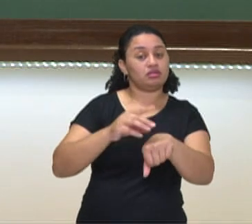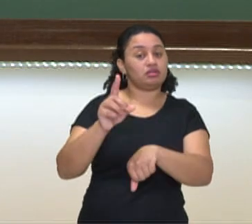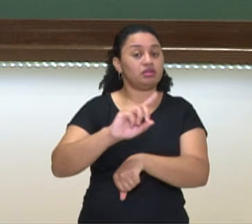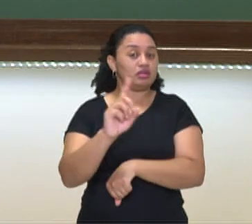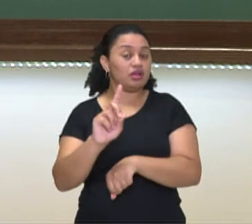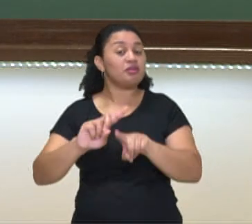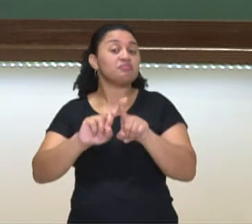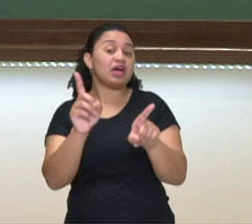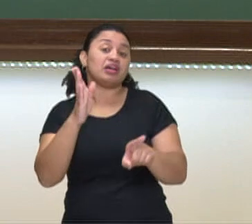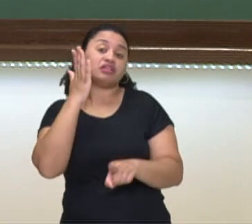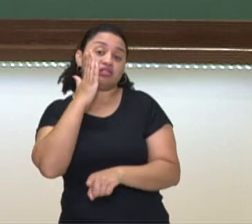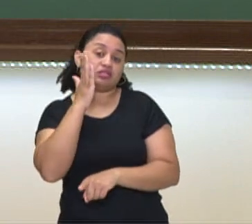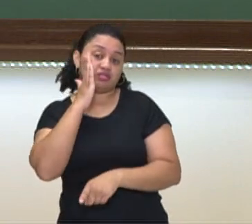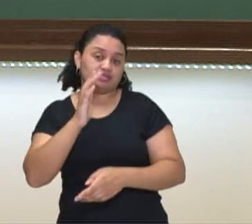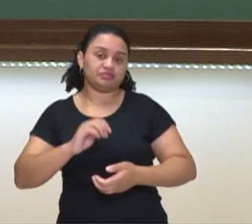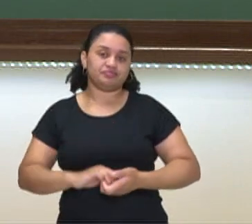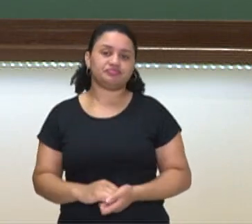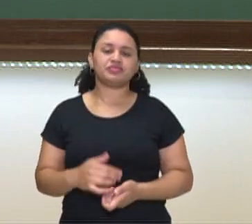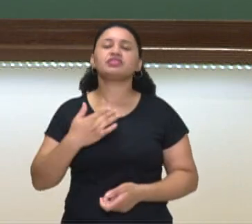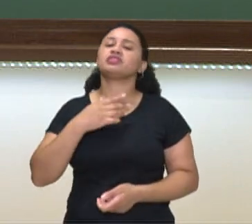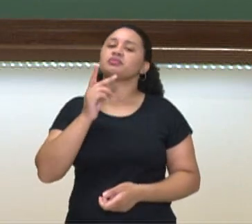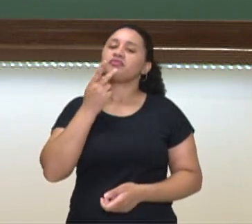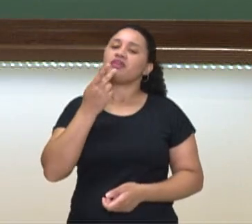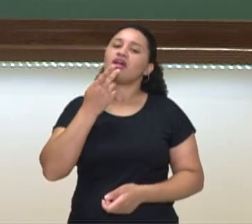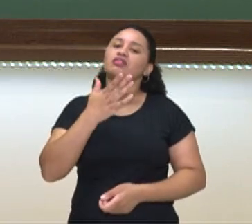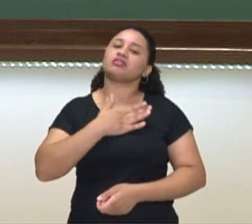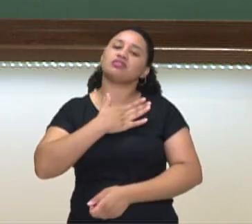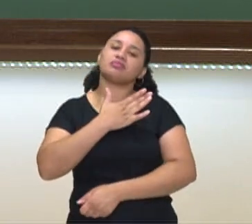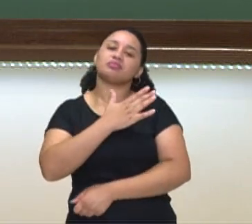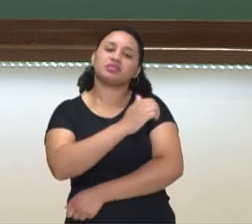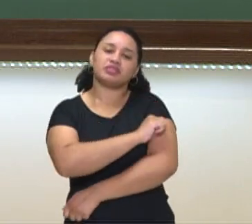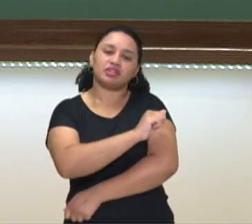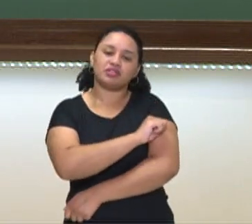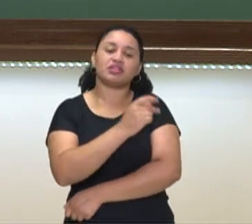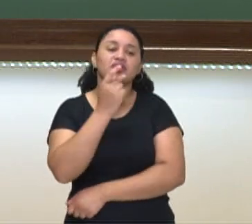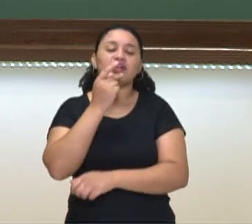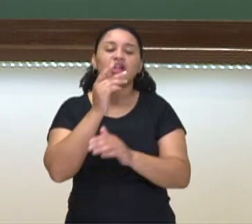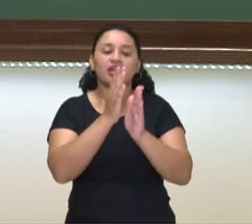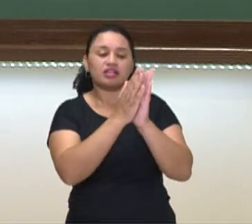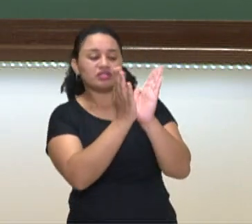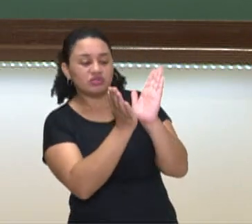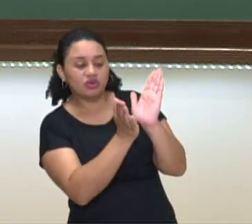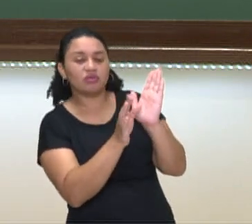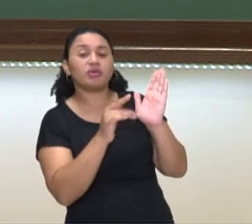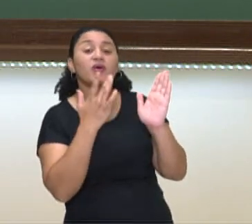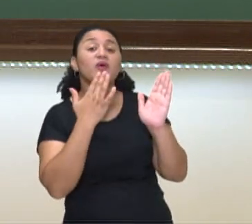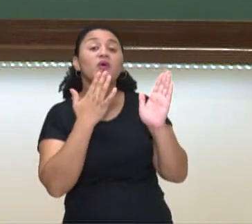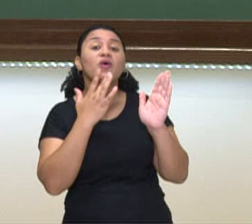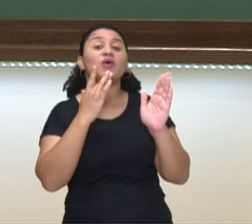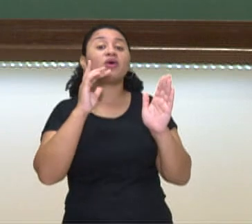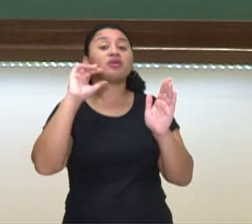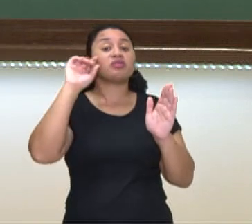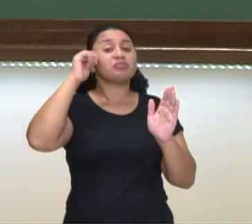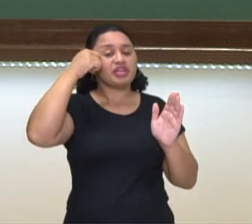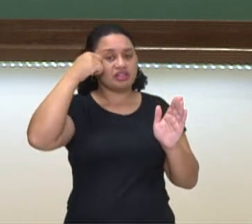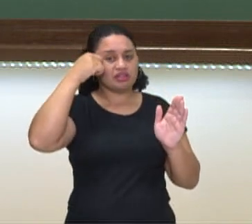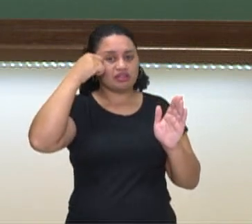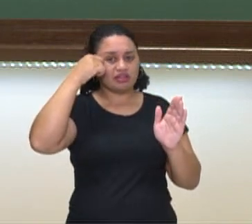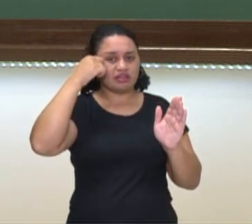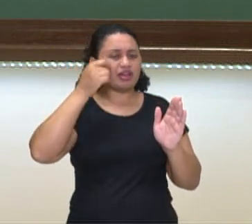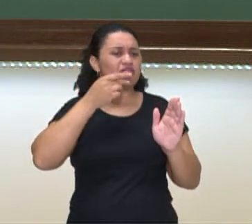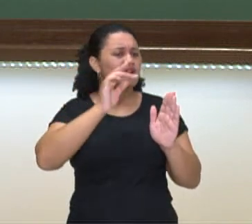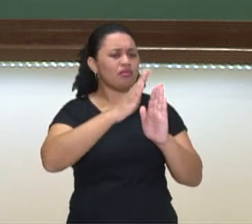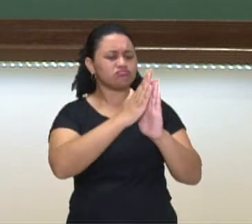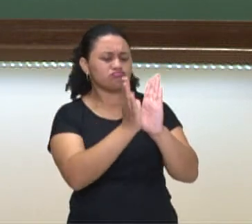para os meus alunos, né, eles gostam de fazer sombra com a cor preta. Eu digo, não, a sombra não é preta, né? A sombra